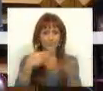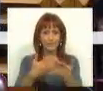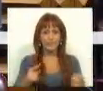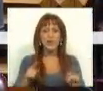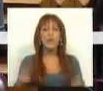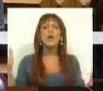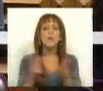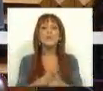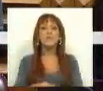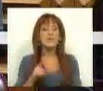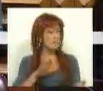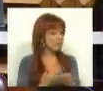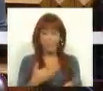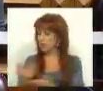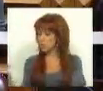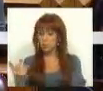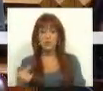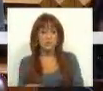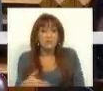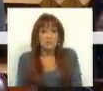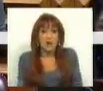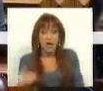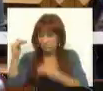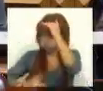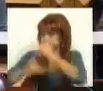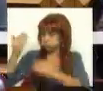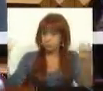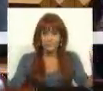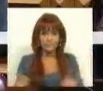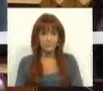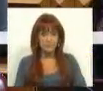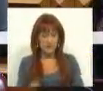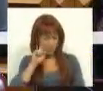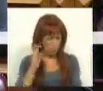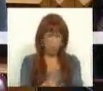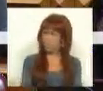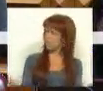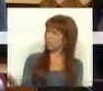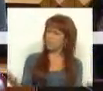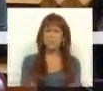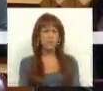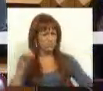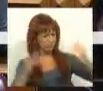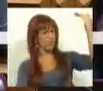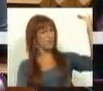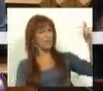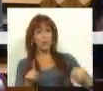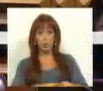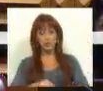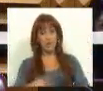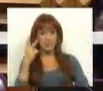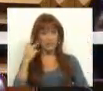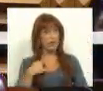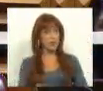para a aprovação destas propostas, que só provocam instabilidade, insegurança, desigualdade, num momento da nossa vida